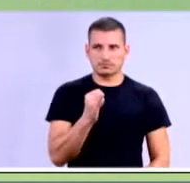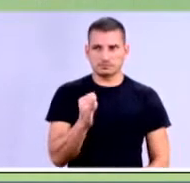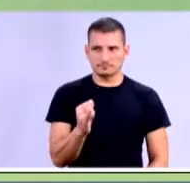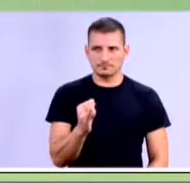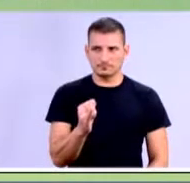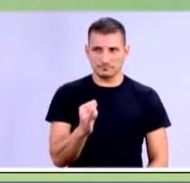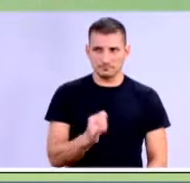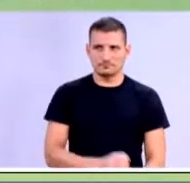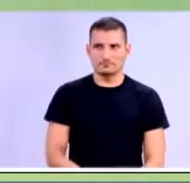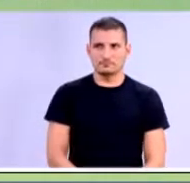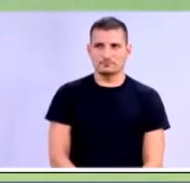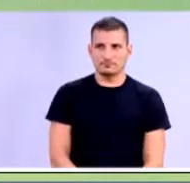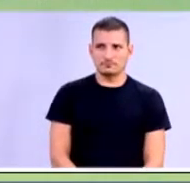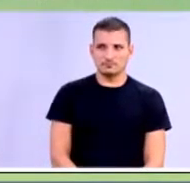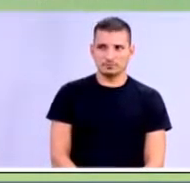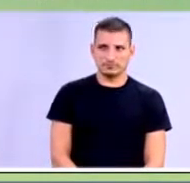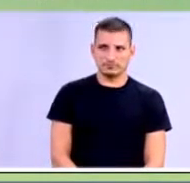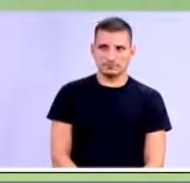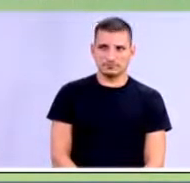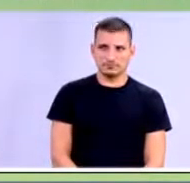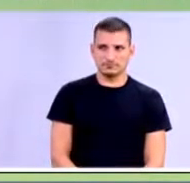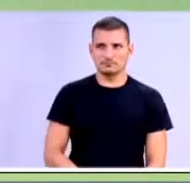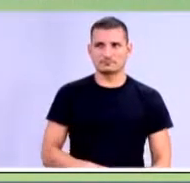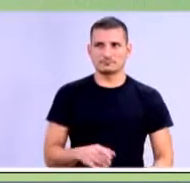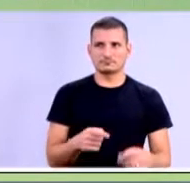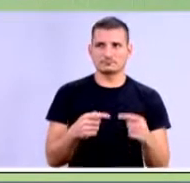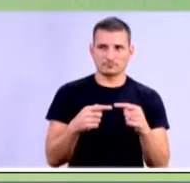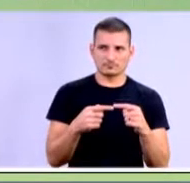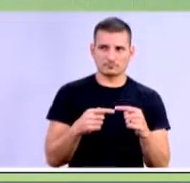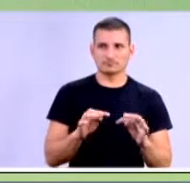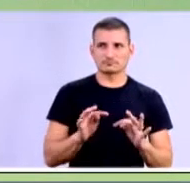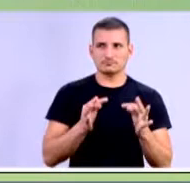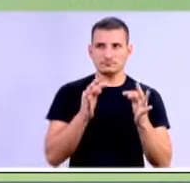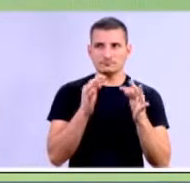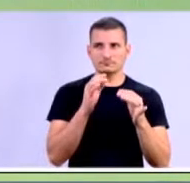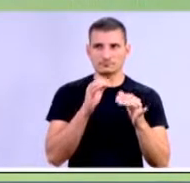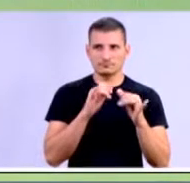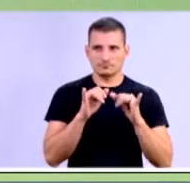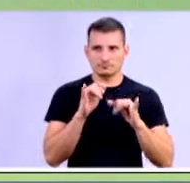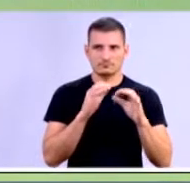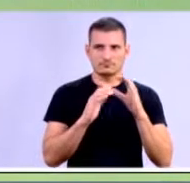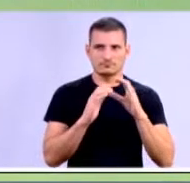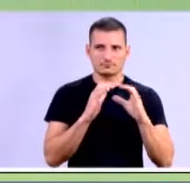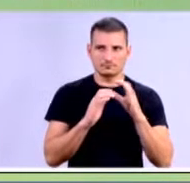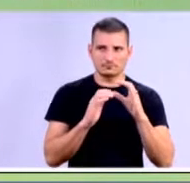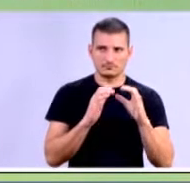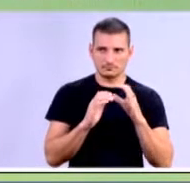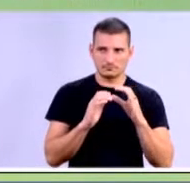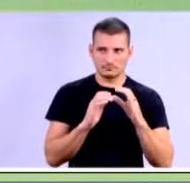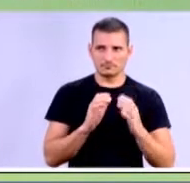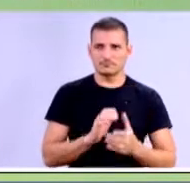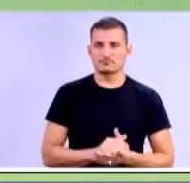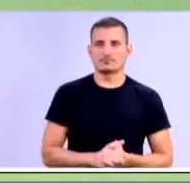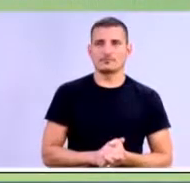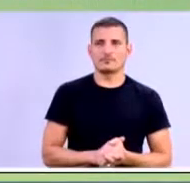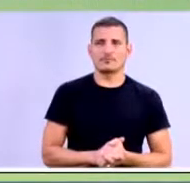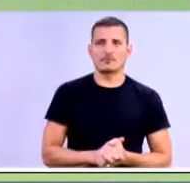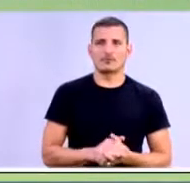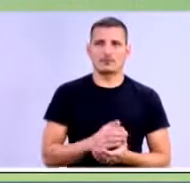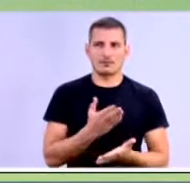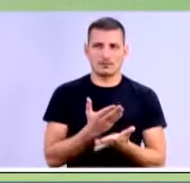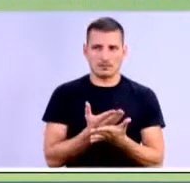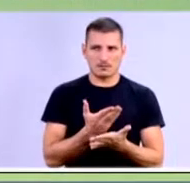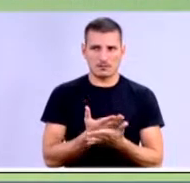combinar as tecnologias da informação e da comunicação com